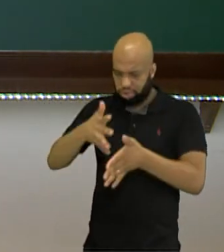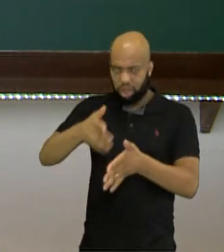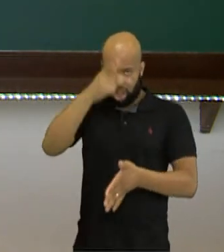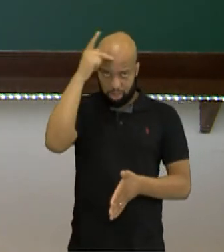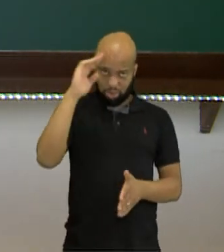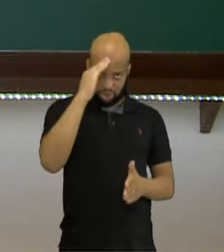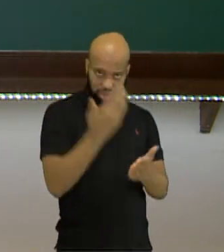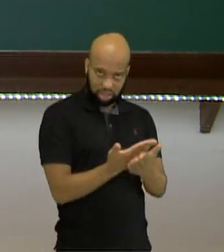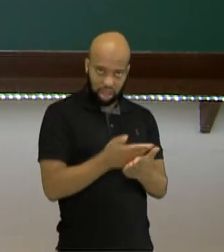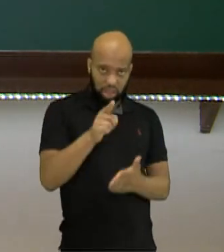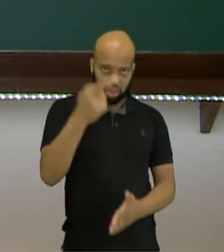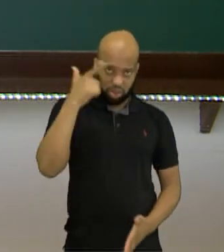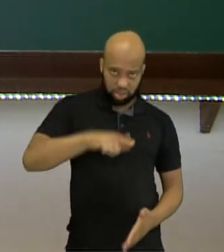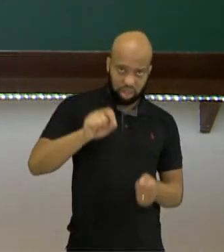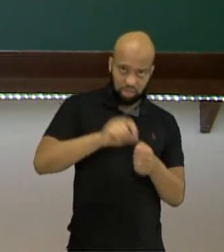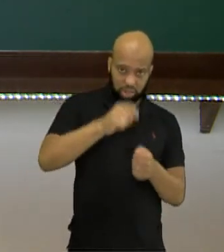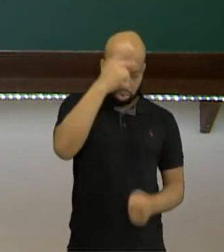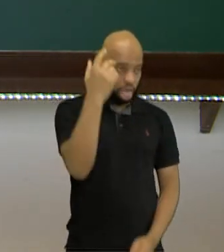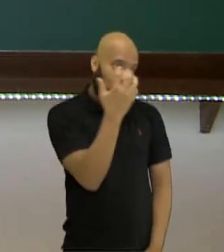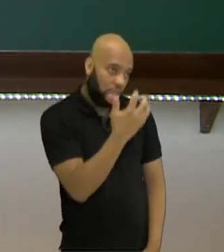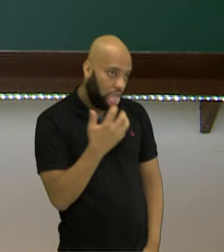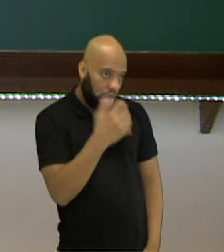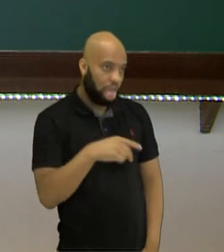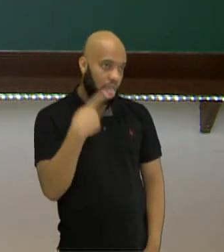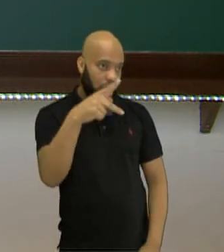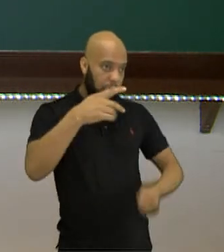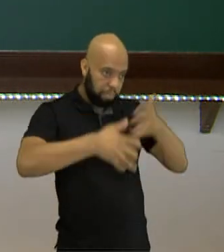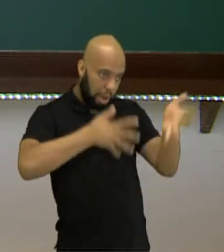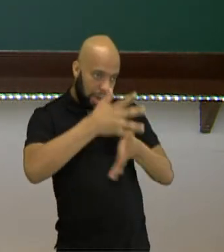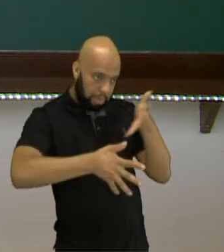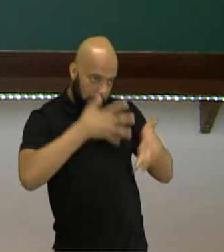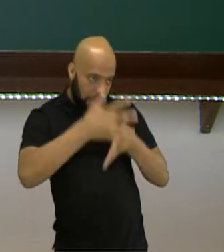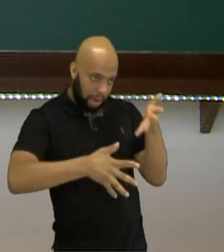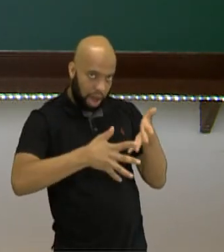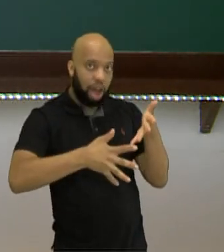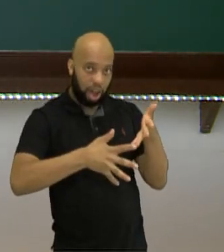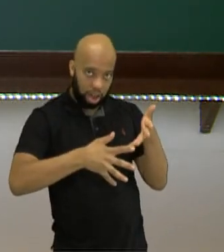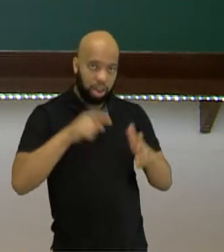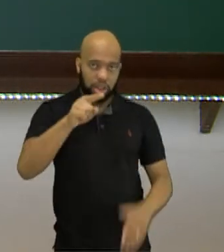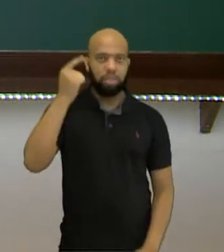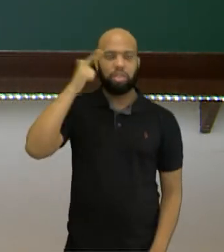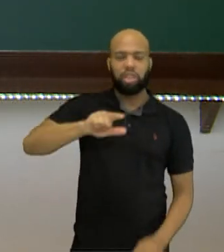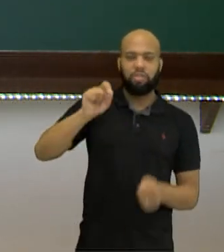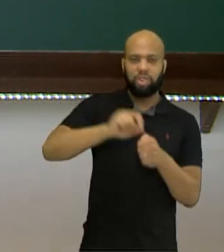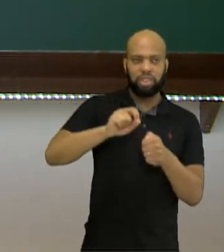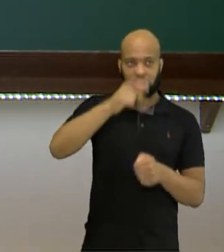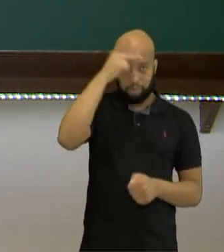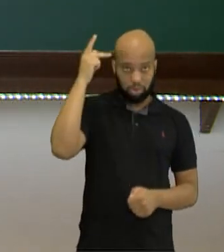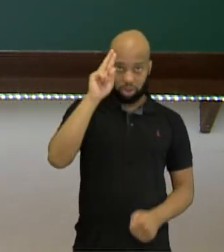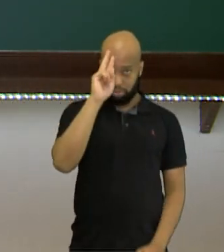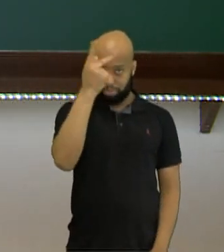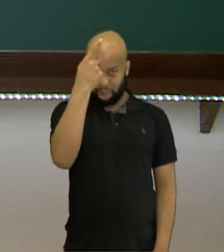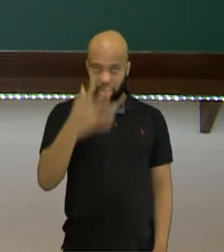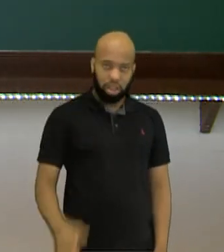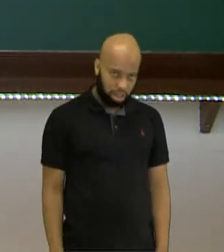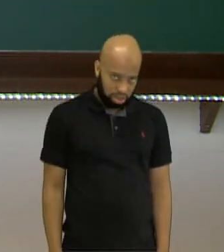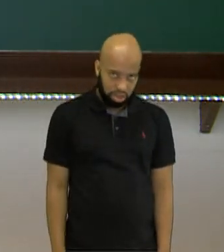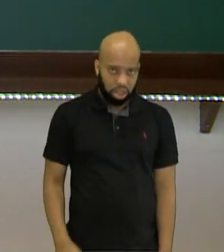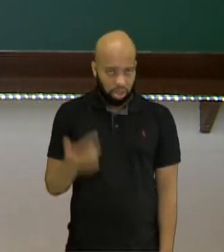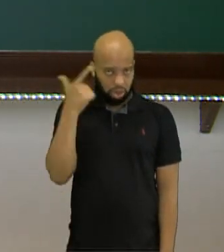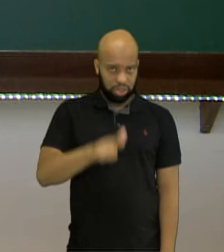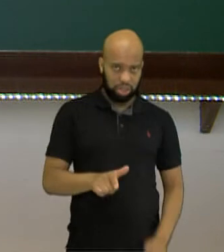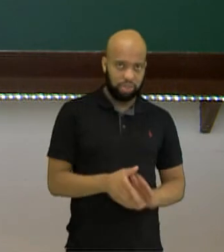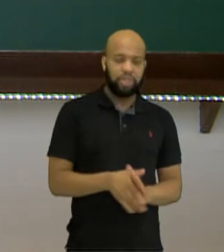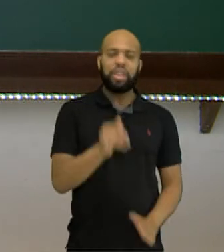convencer as outras pessoas das suas ideias das suas teses você é capaz de fazer uma pessoa mudar de ideia